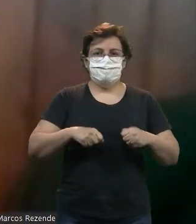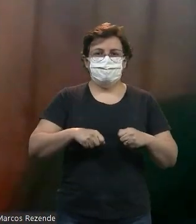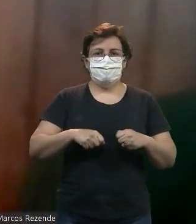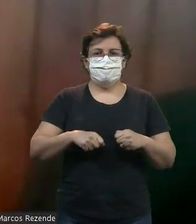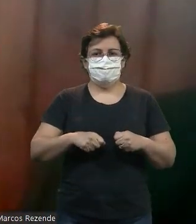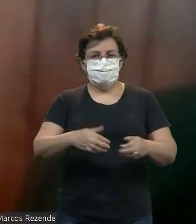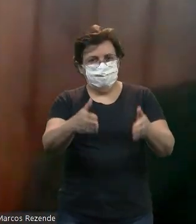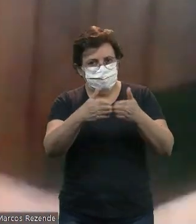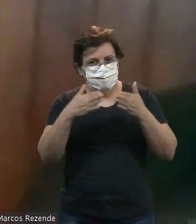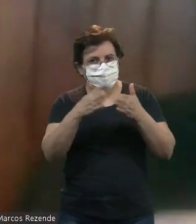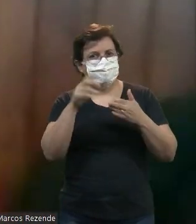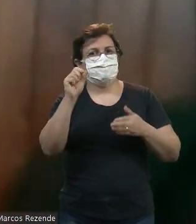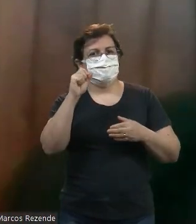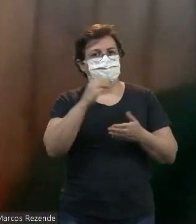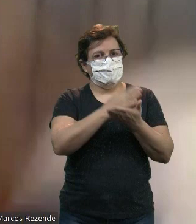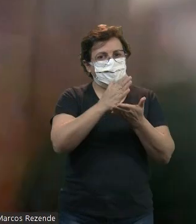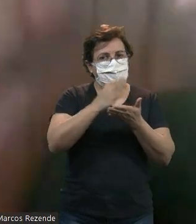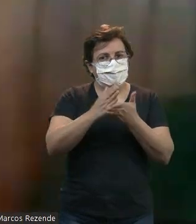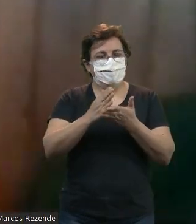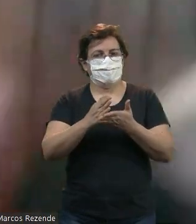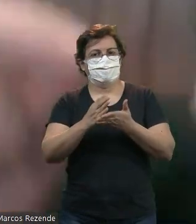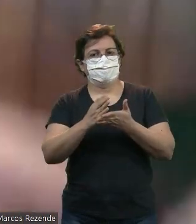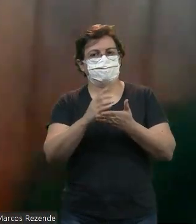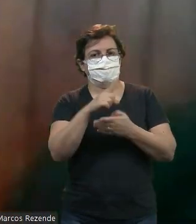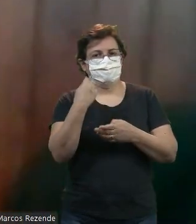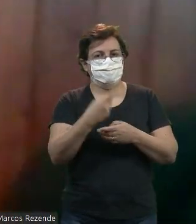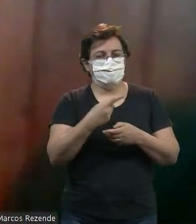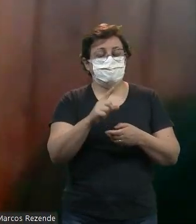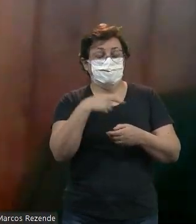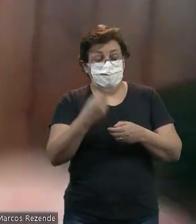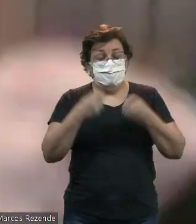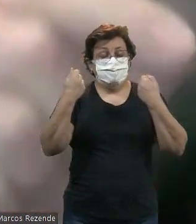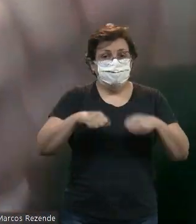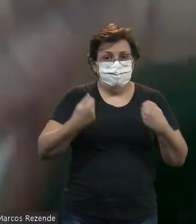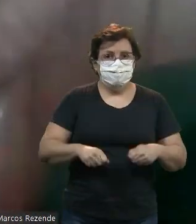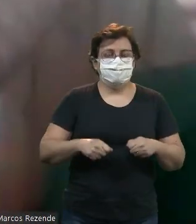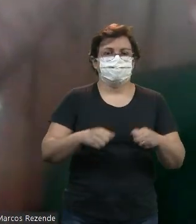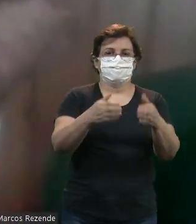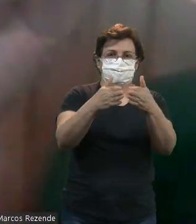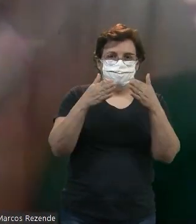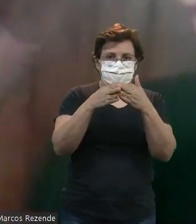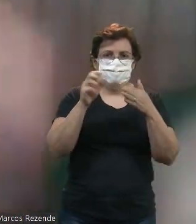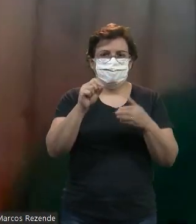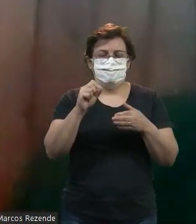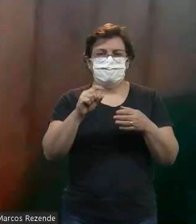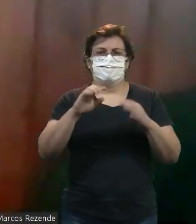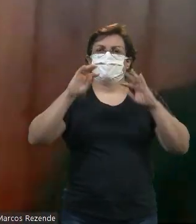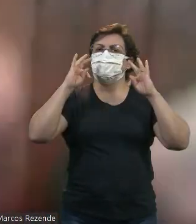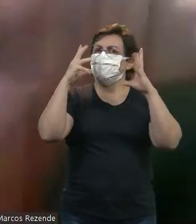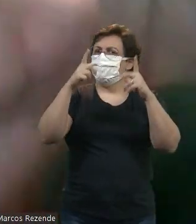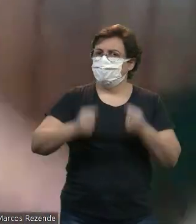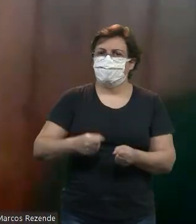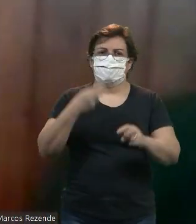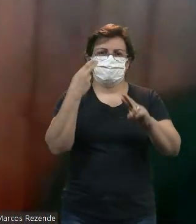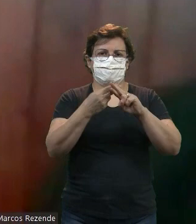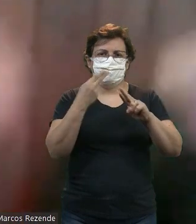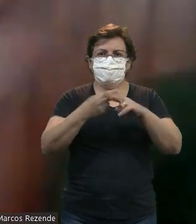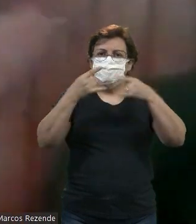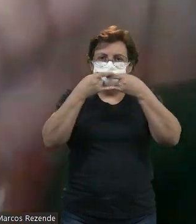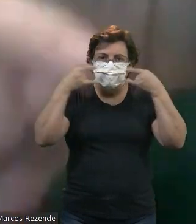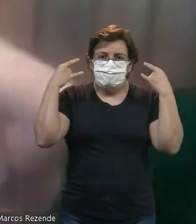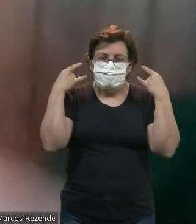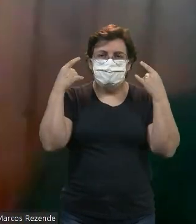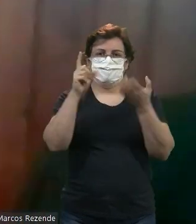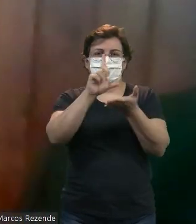como cidadãos e cidadãs, devemos exigir que nós utilizemos a máscara, o álcool gel,